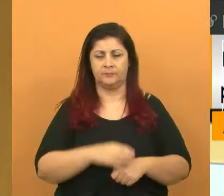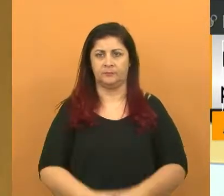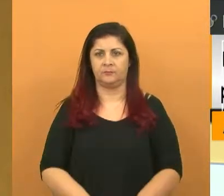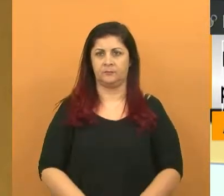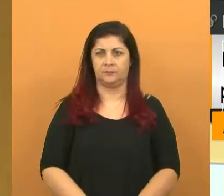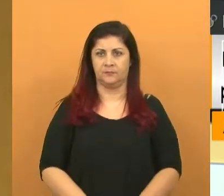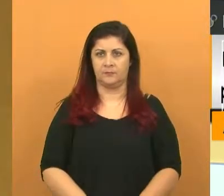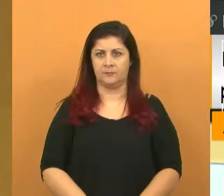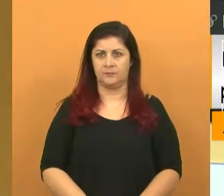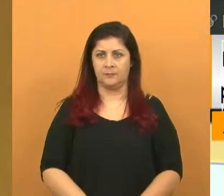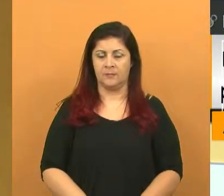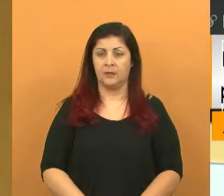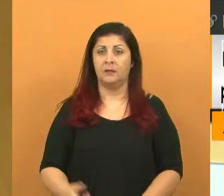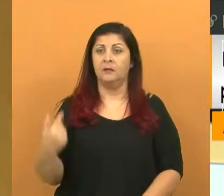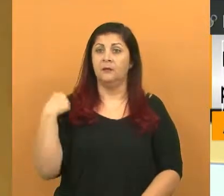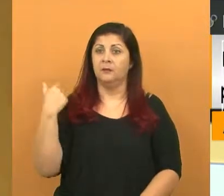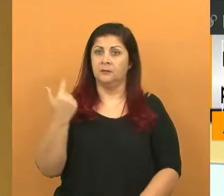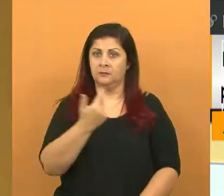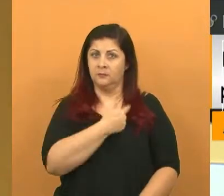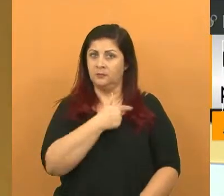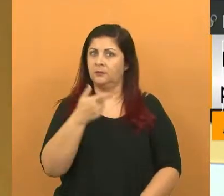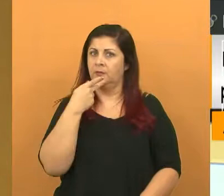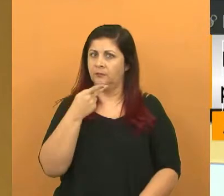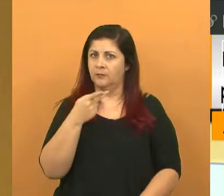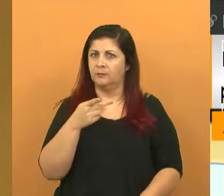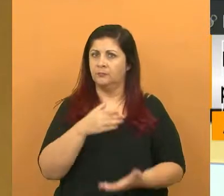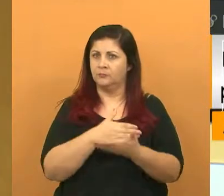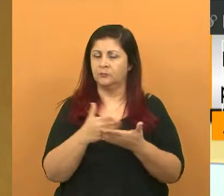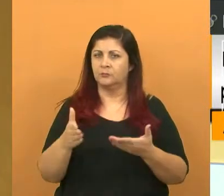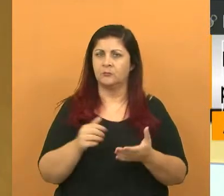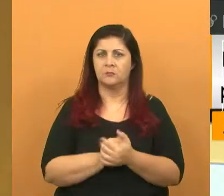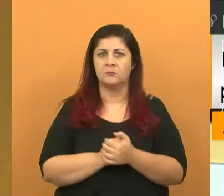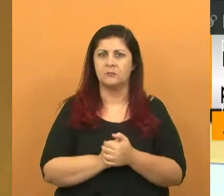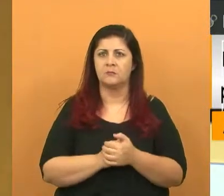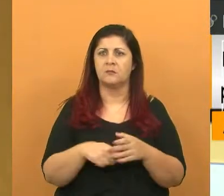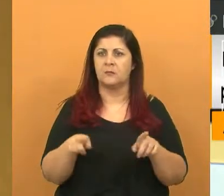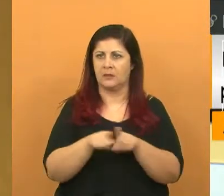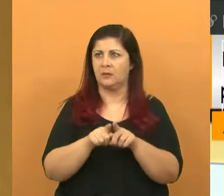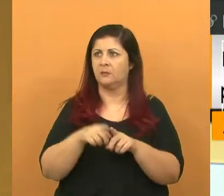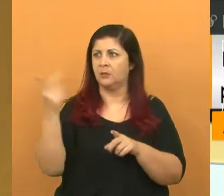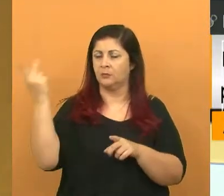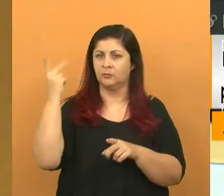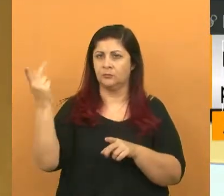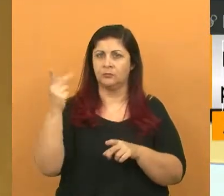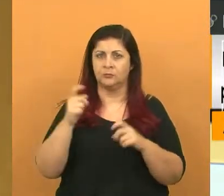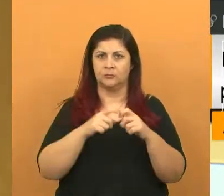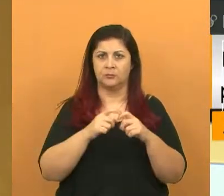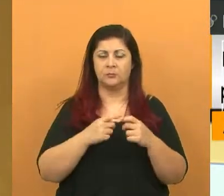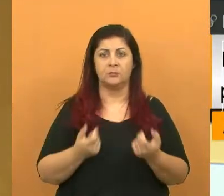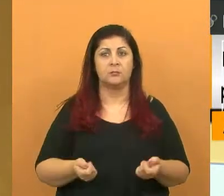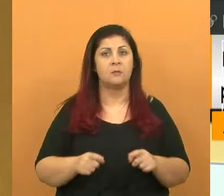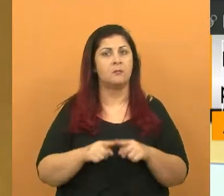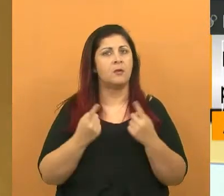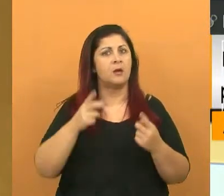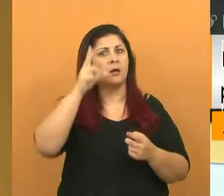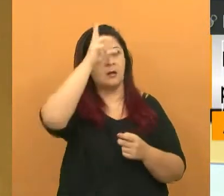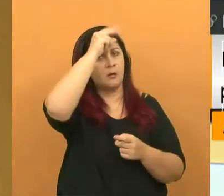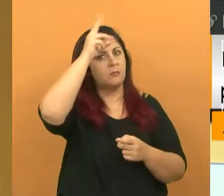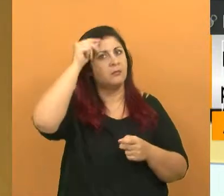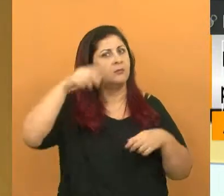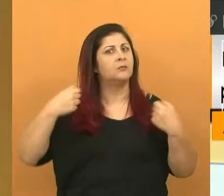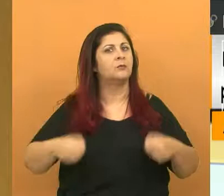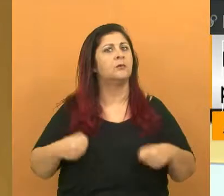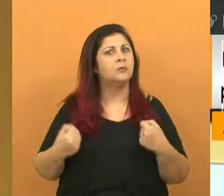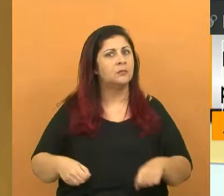bandeira que a gente trabalhou no início do mandato, também a bandeira do vereador Rodrigo, da vereadora Márcia, mas a prefeitura precisa